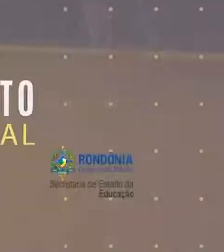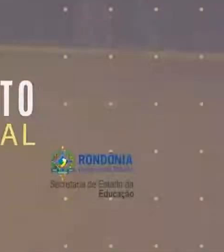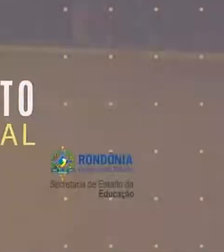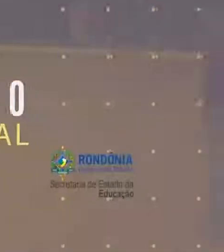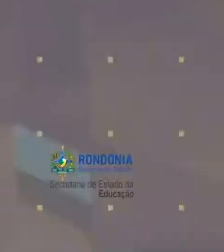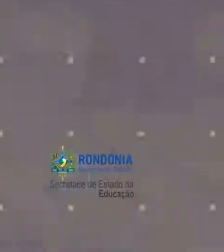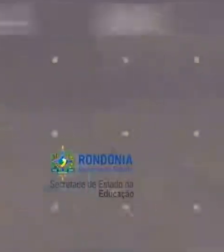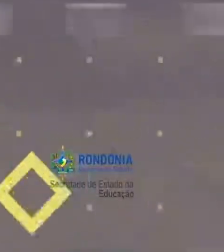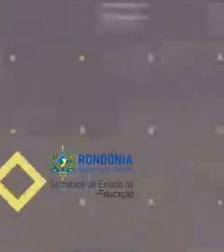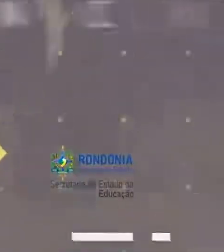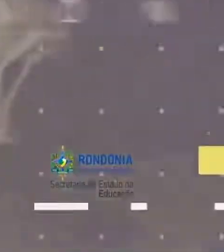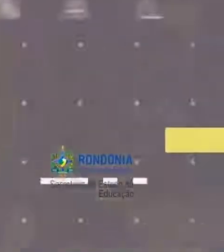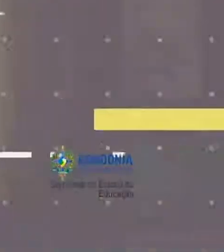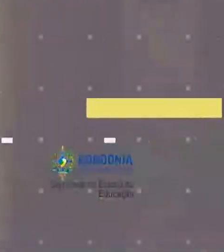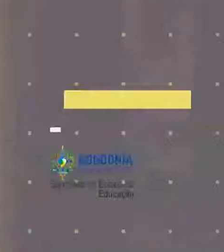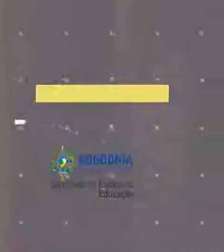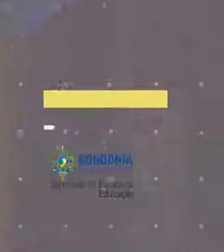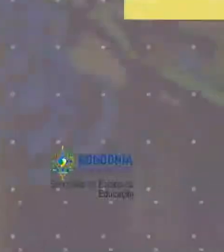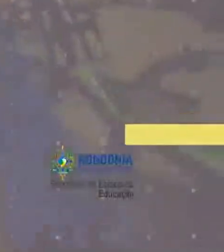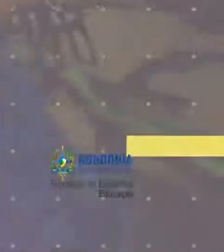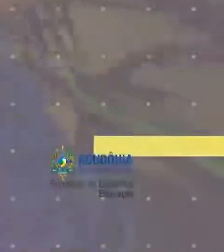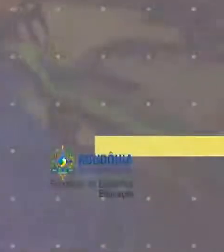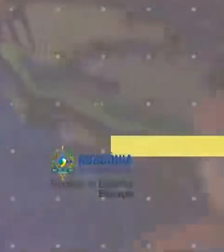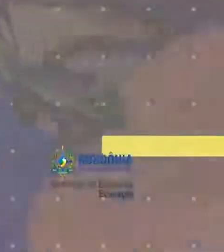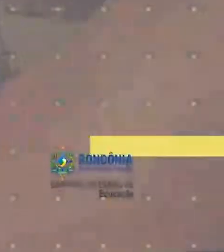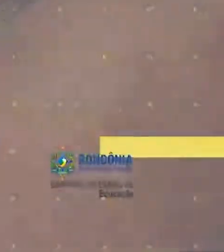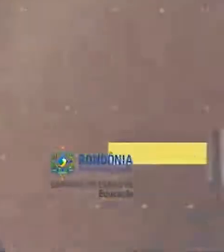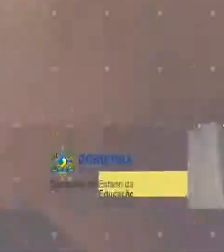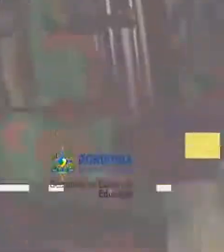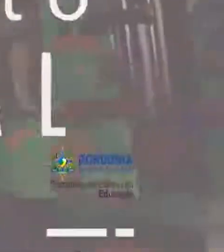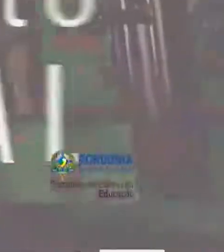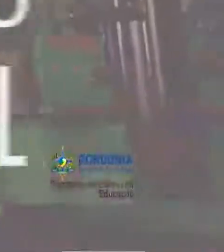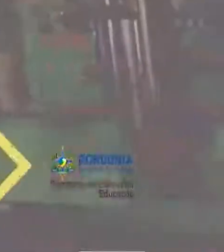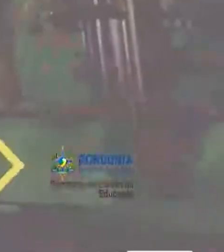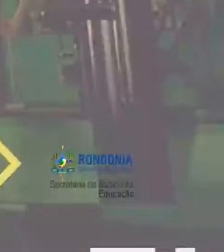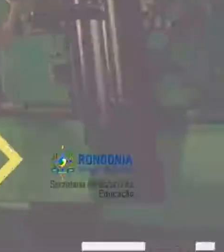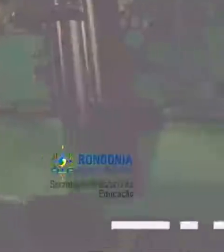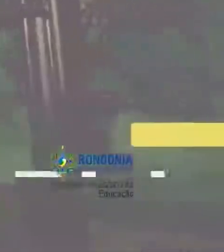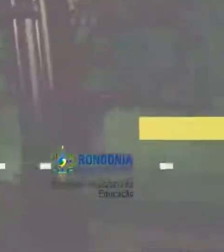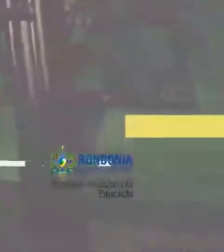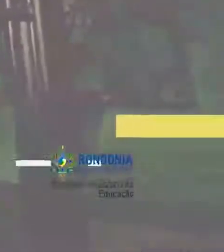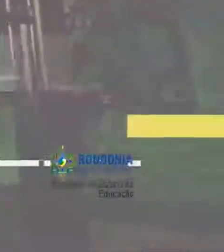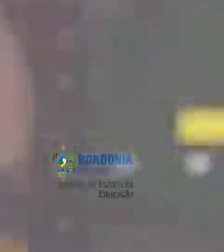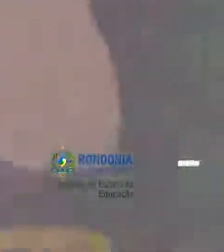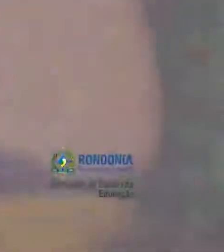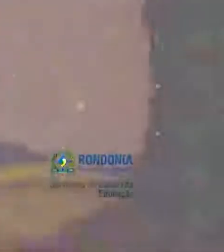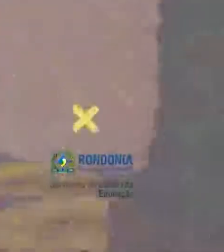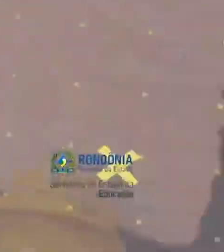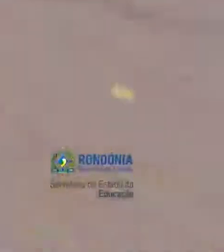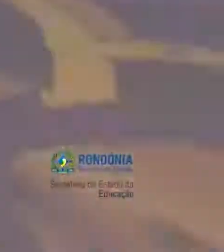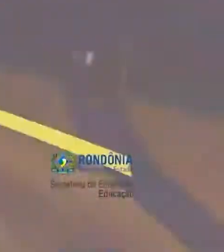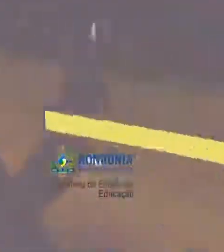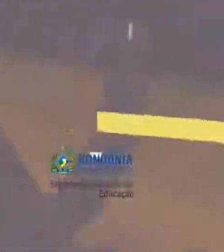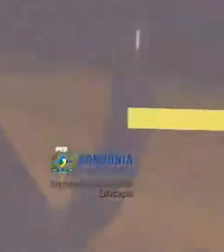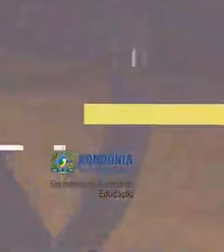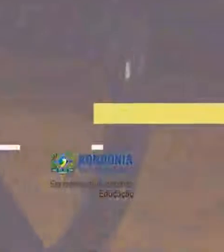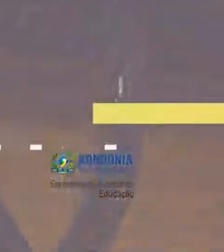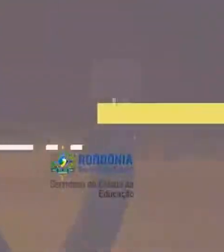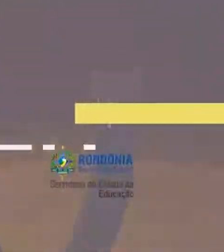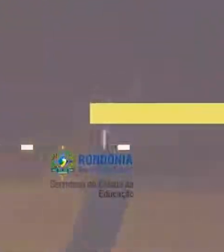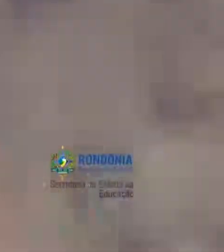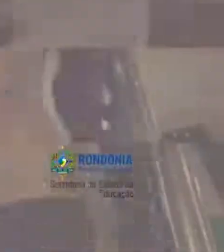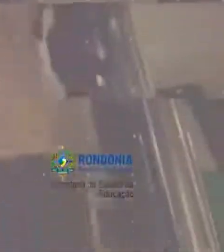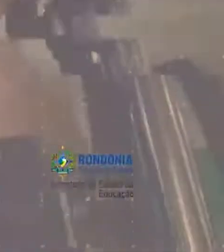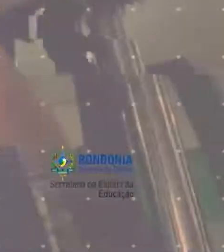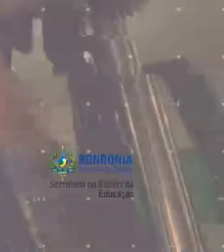praticar o funcional? Além de fatores como idade e sexo, a prática do treinamento funcional tem muito a ver com o histórico de cada